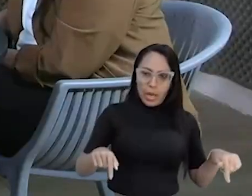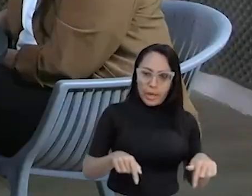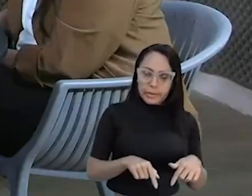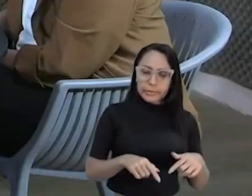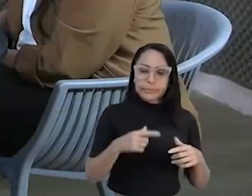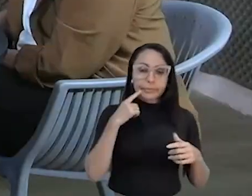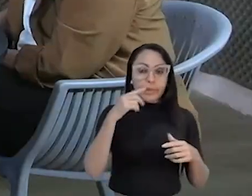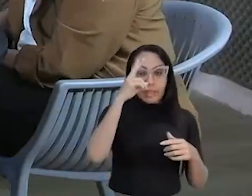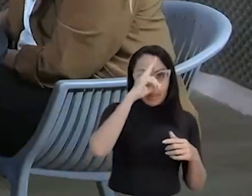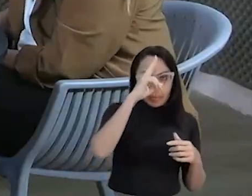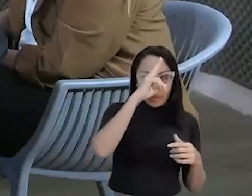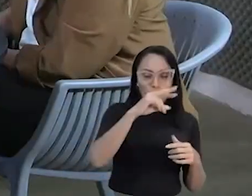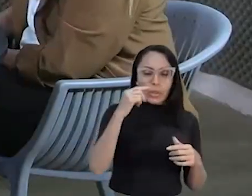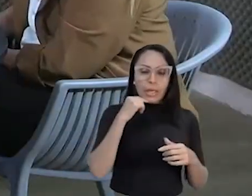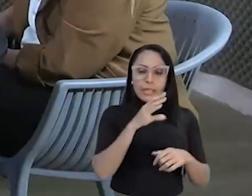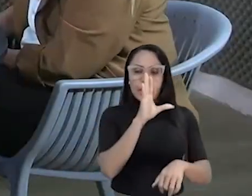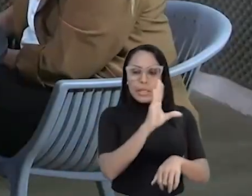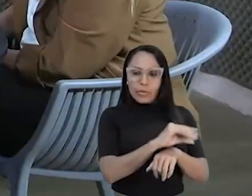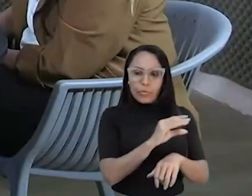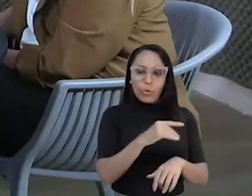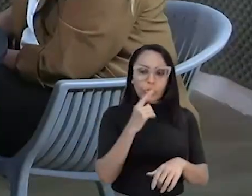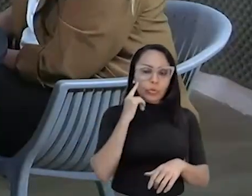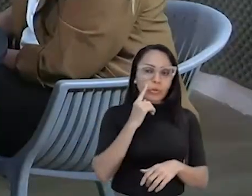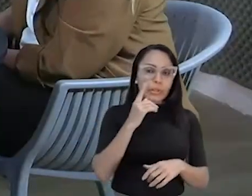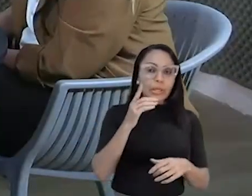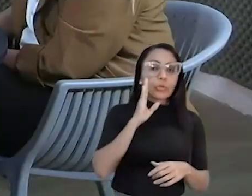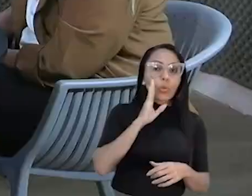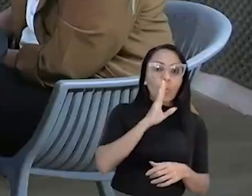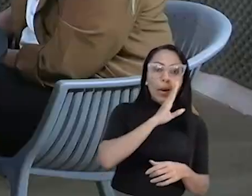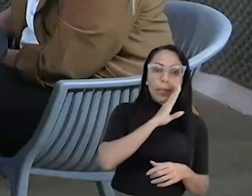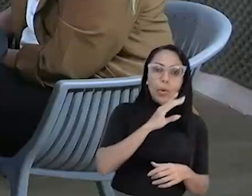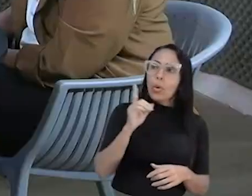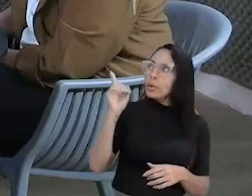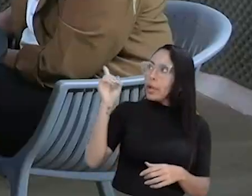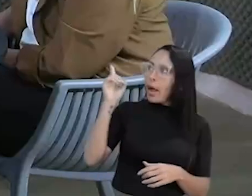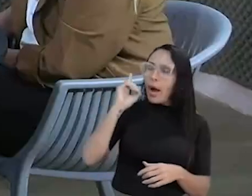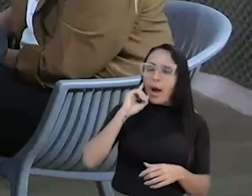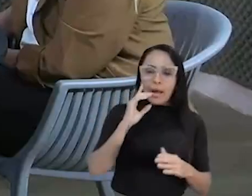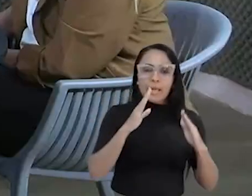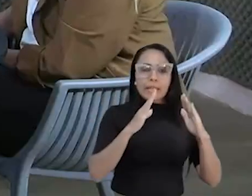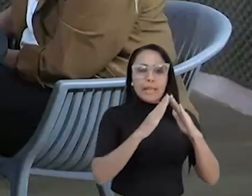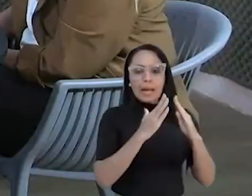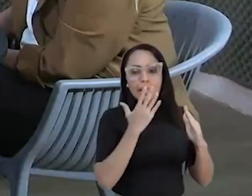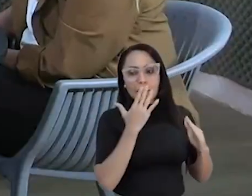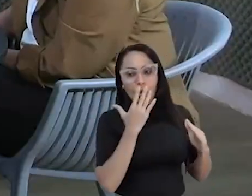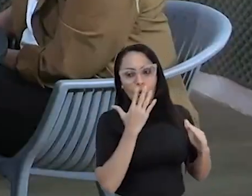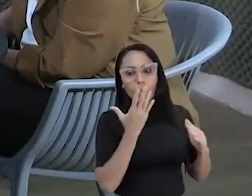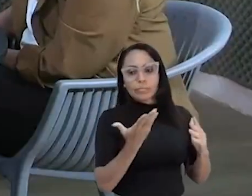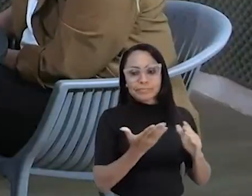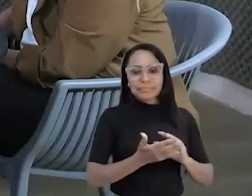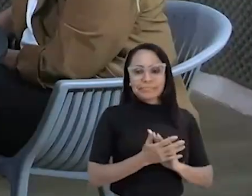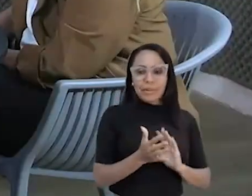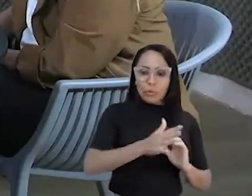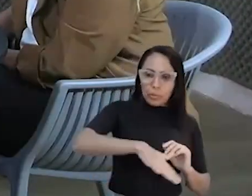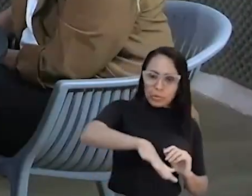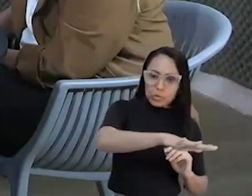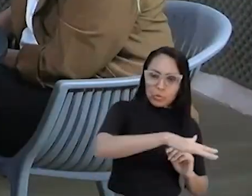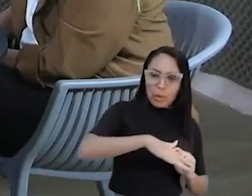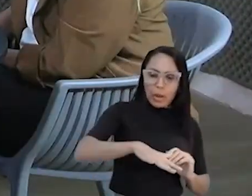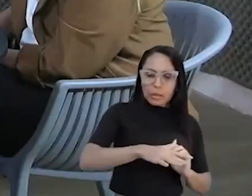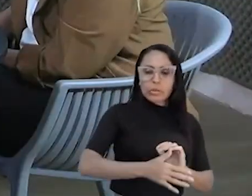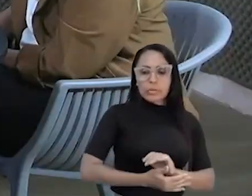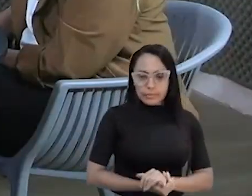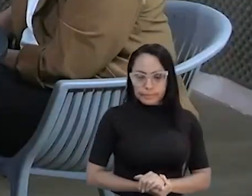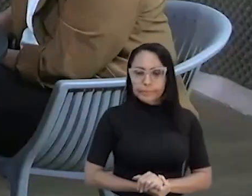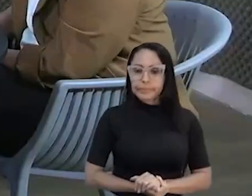E lembrando, gente, que essa foto foi tirada de um barzinho lá da Casa Cor. Na Que, parte assim, inferior. Era um espaço, que é o espaço,